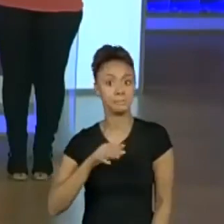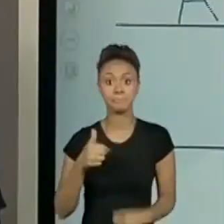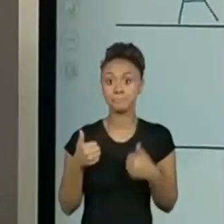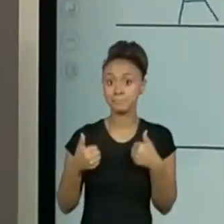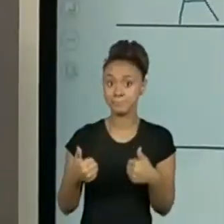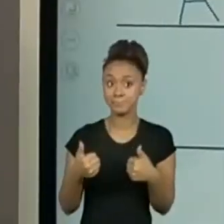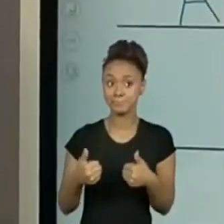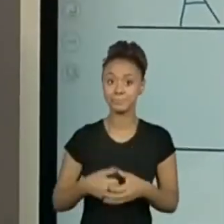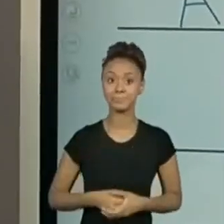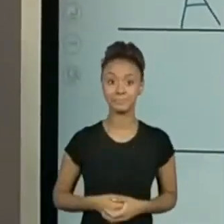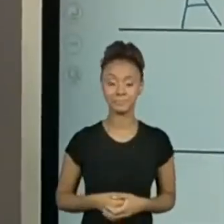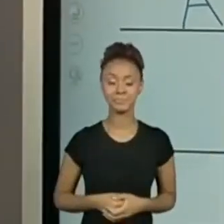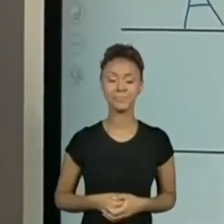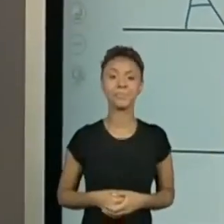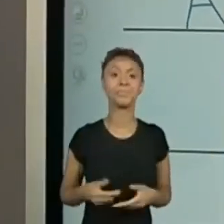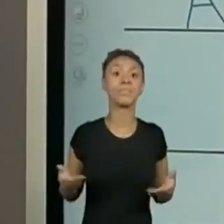Uhum.